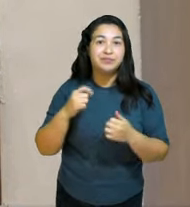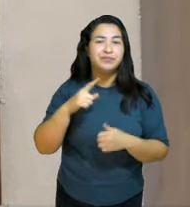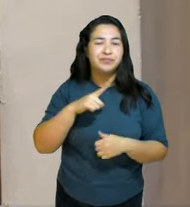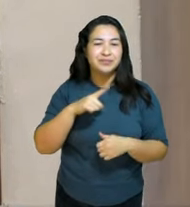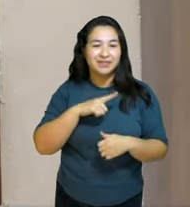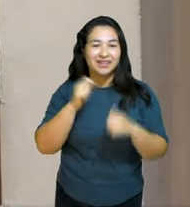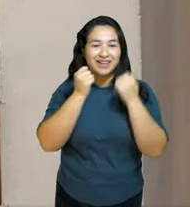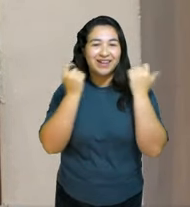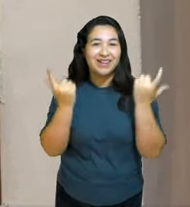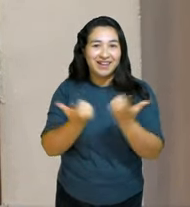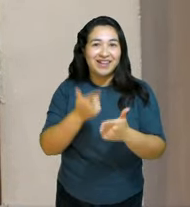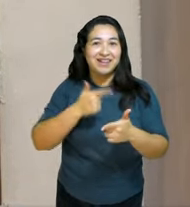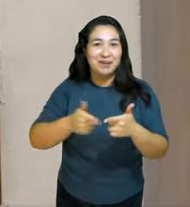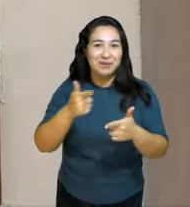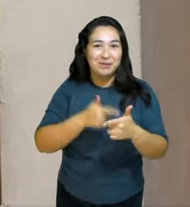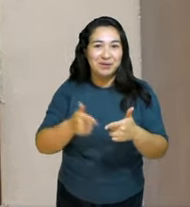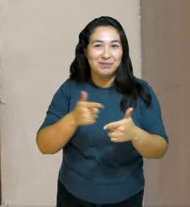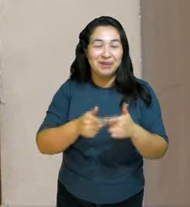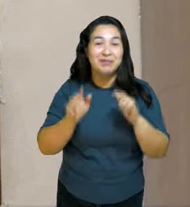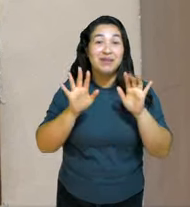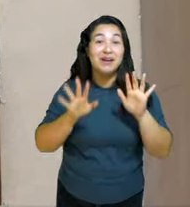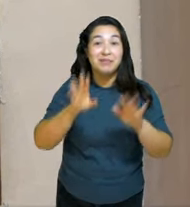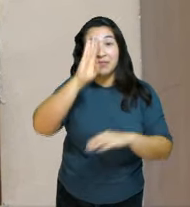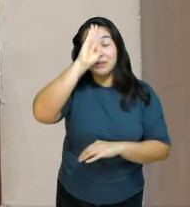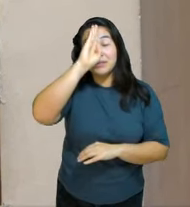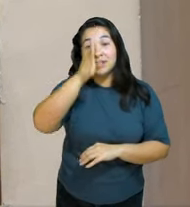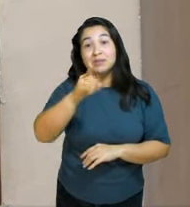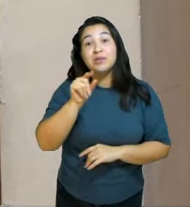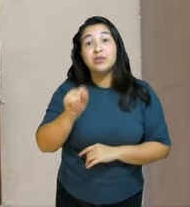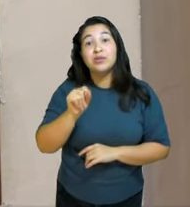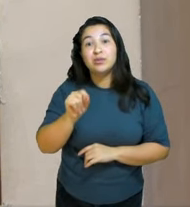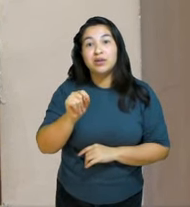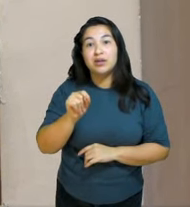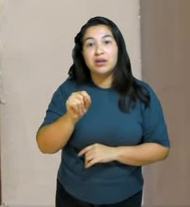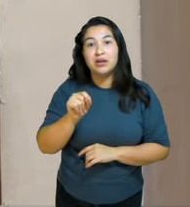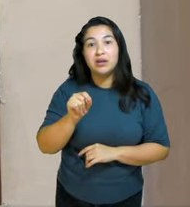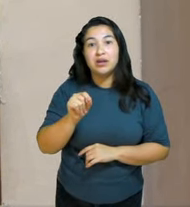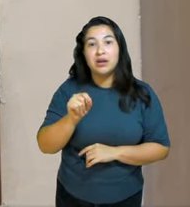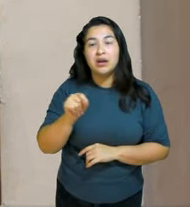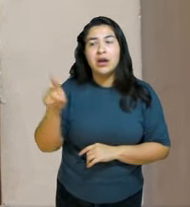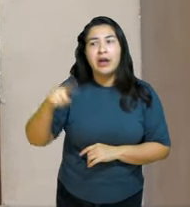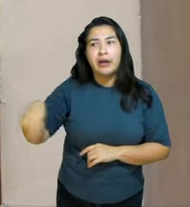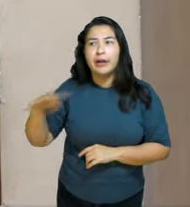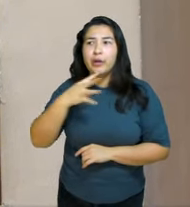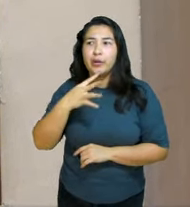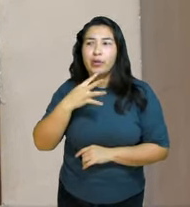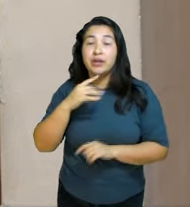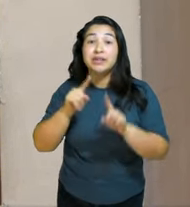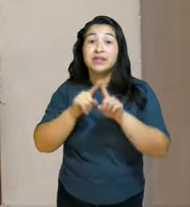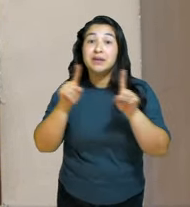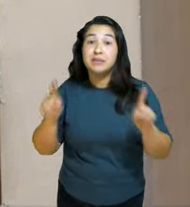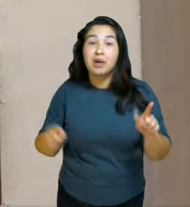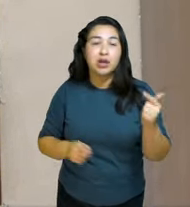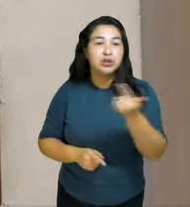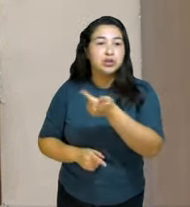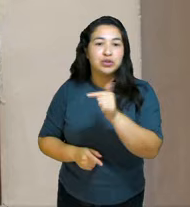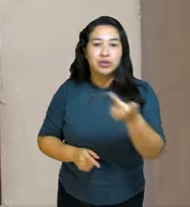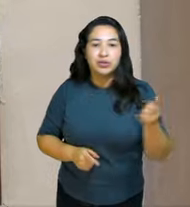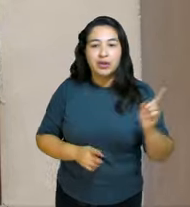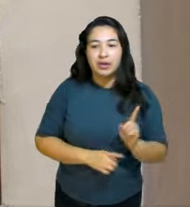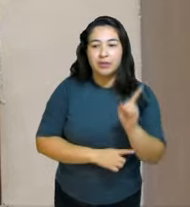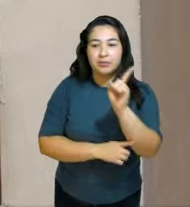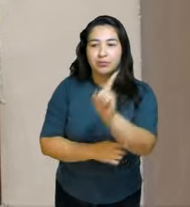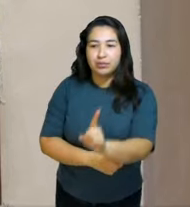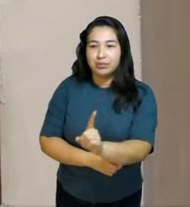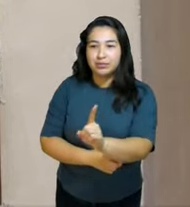priorizar. Uma coisa é tomar conhecimento, outra coisa é ser informado da não existência, da não ida,